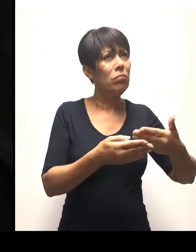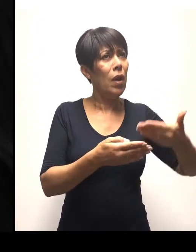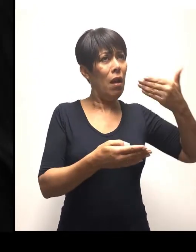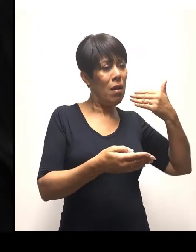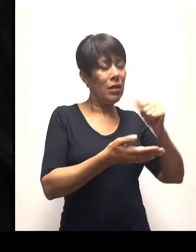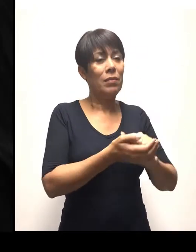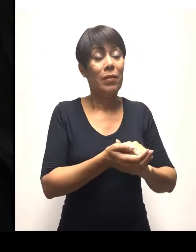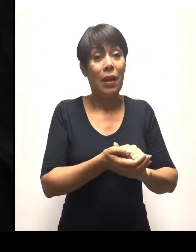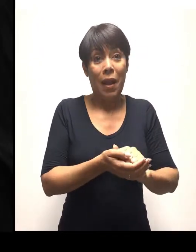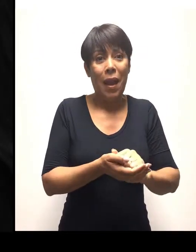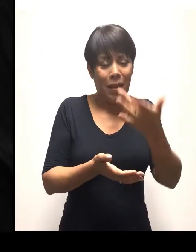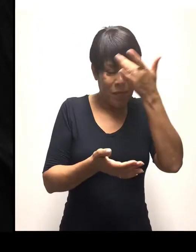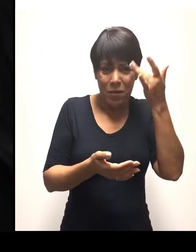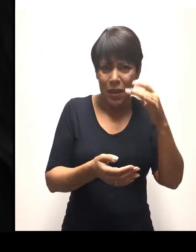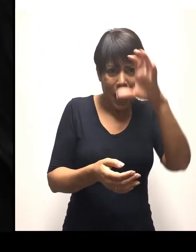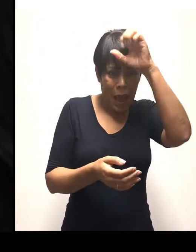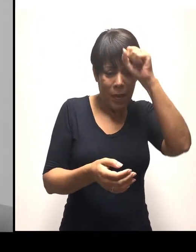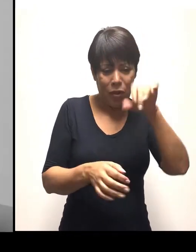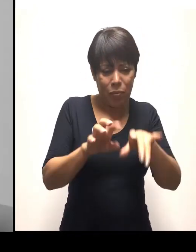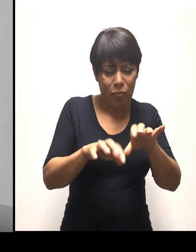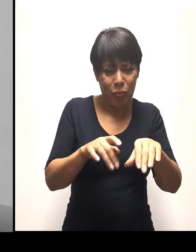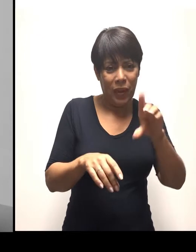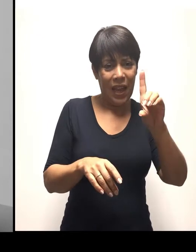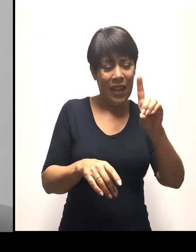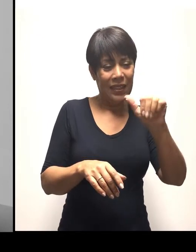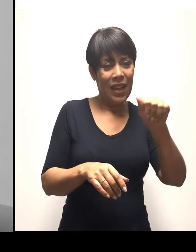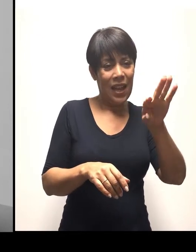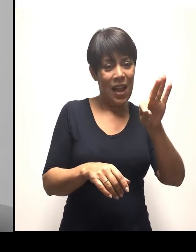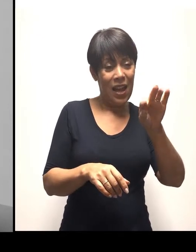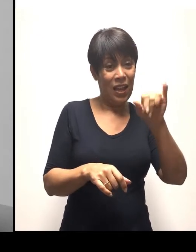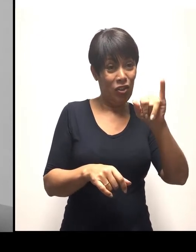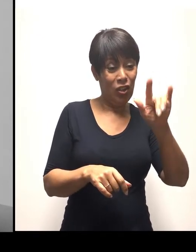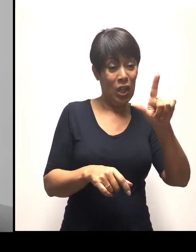quem aprendia datilografia estava com a vida